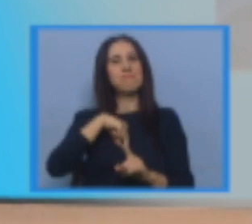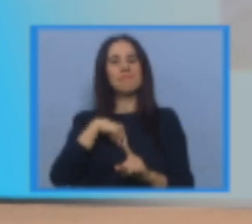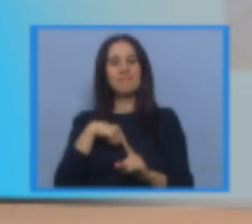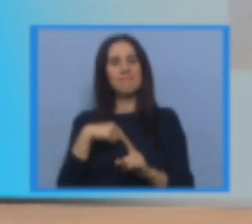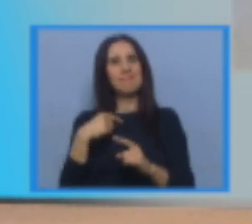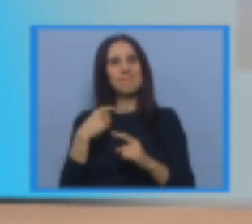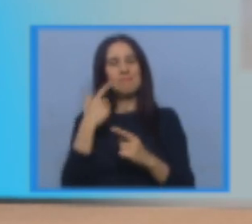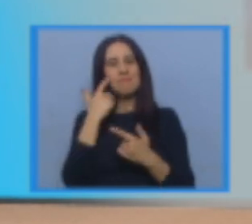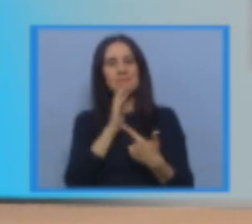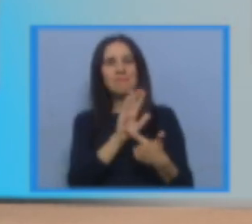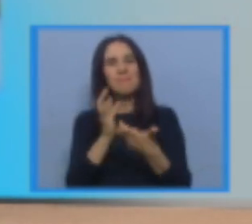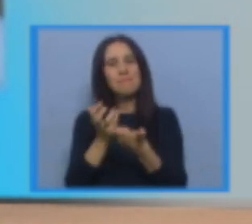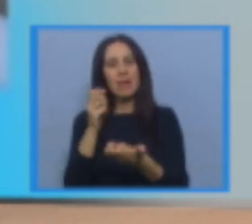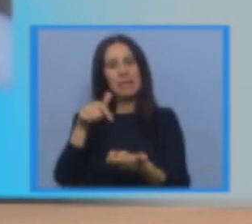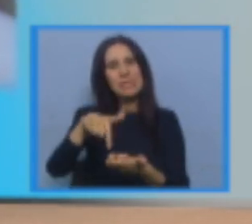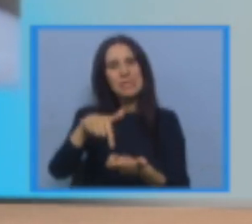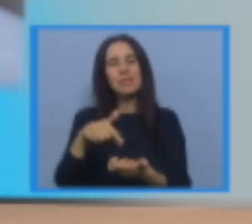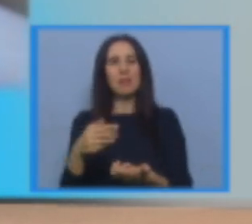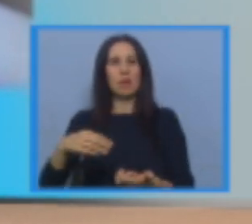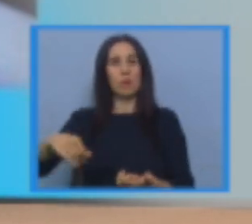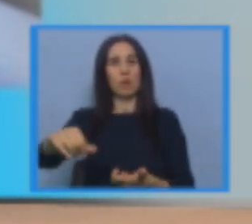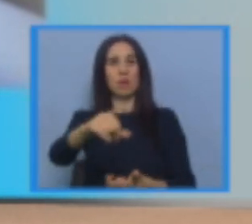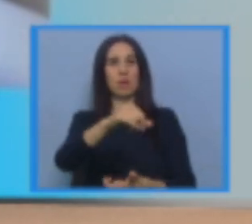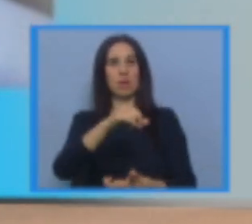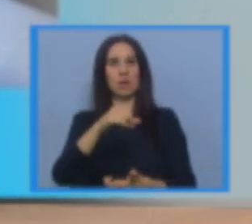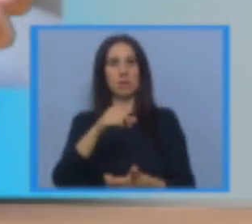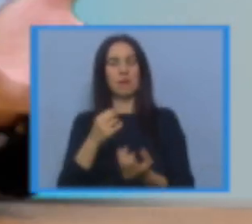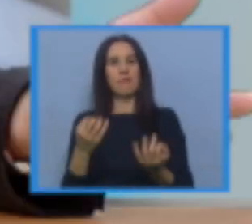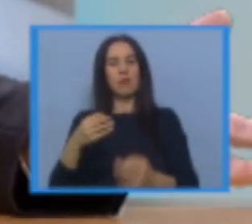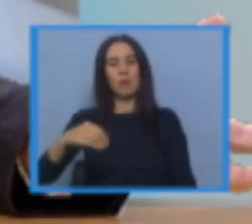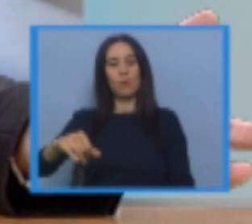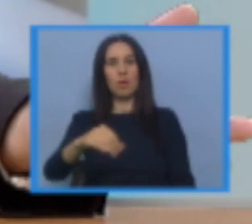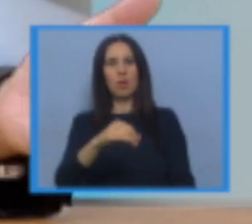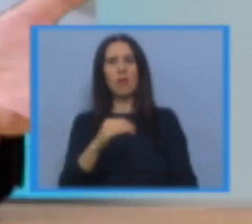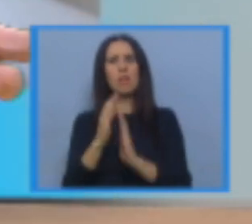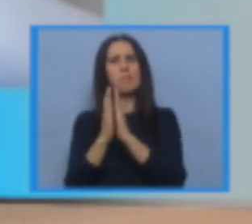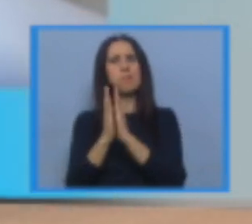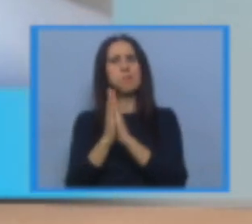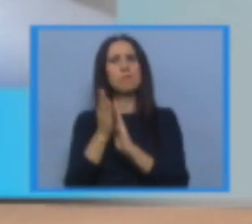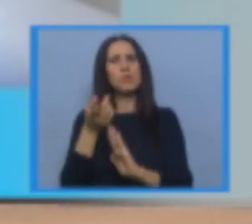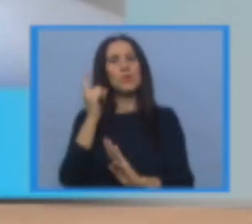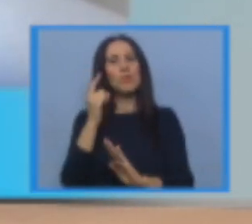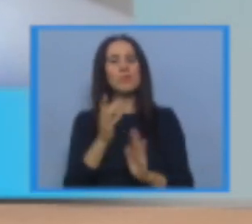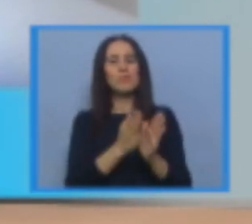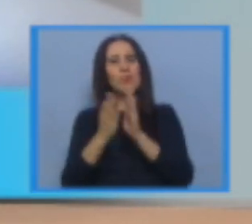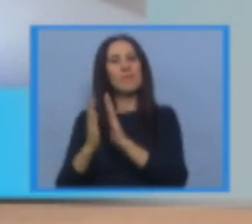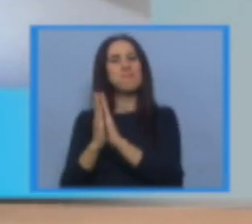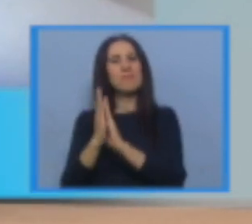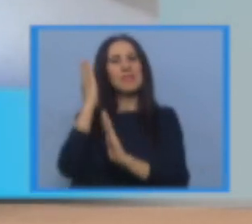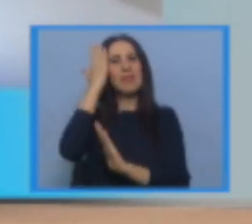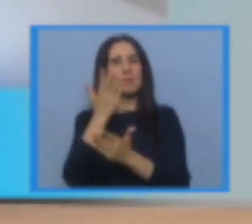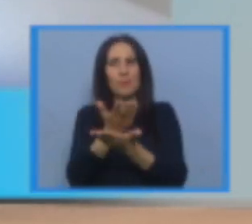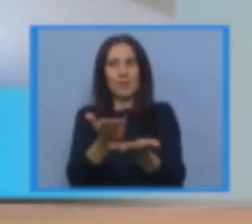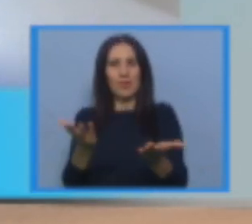seja explicitado ali naqueles locais que, sendo locais profanos, são ao mesmo tempo locais sagrados para nós,